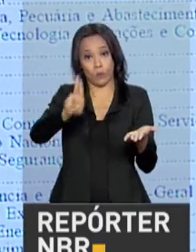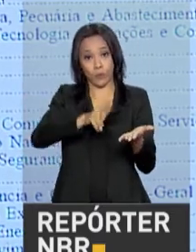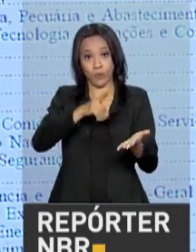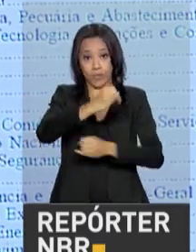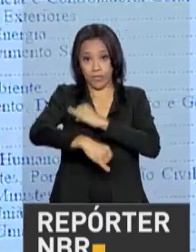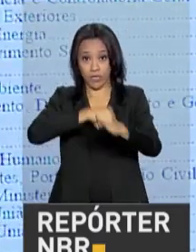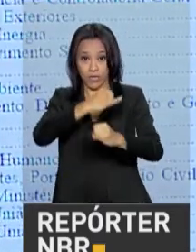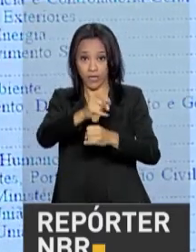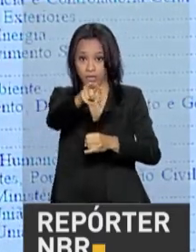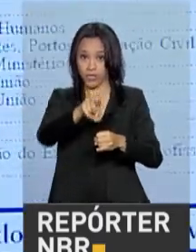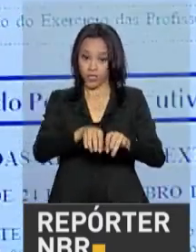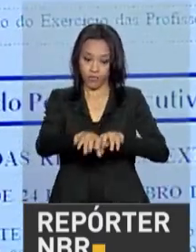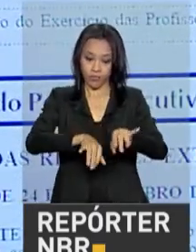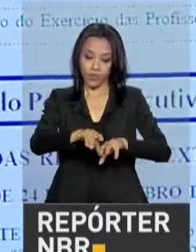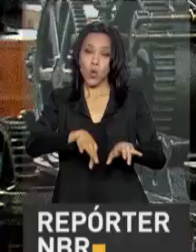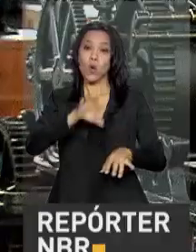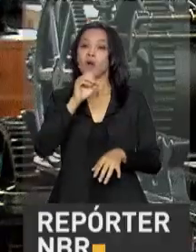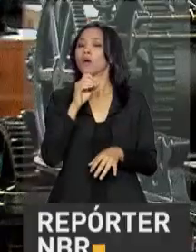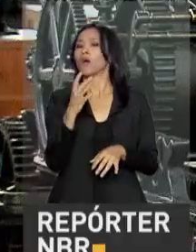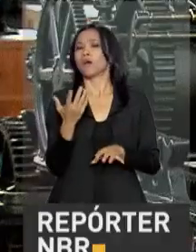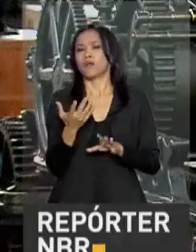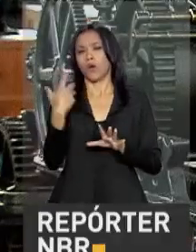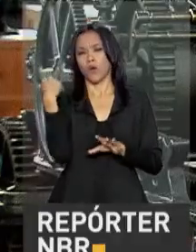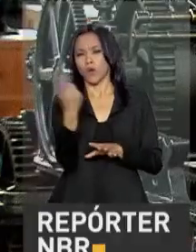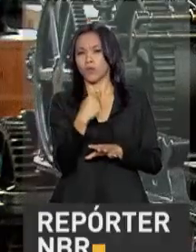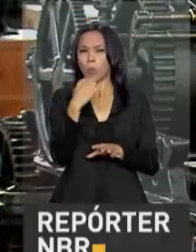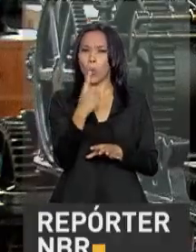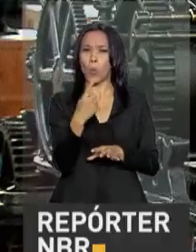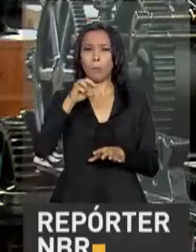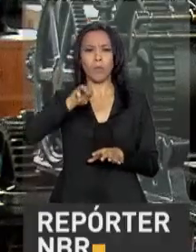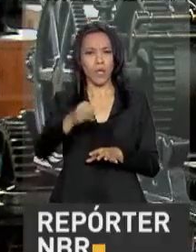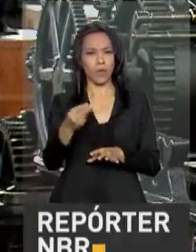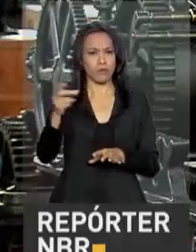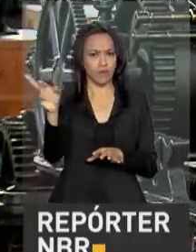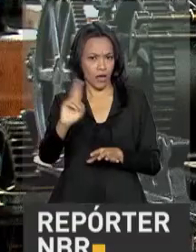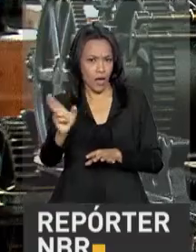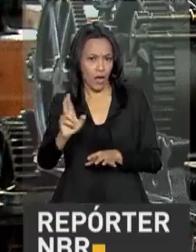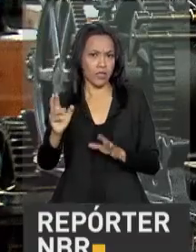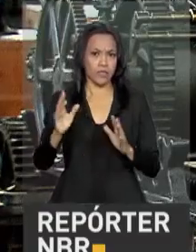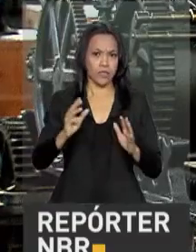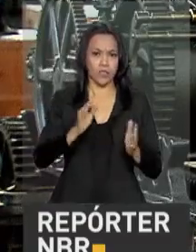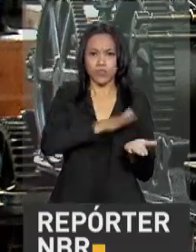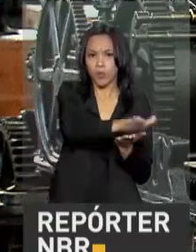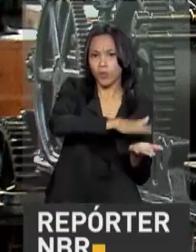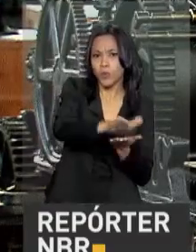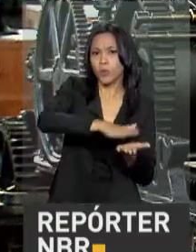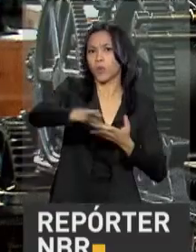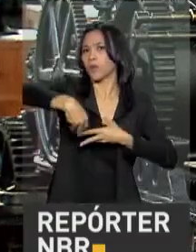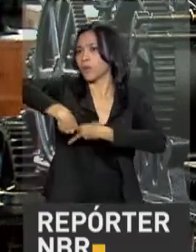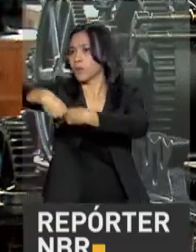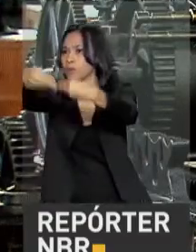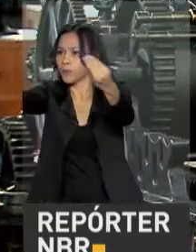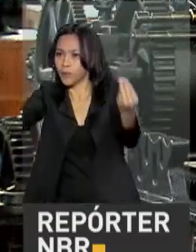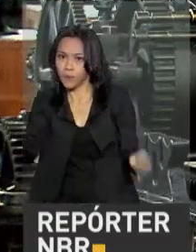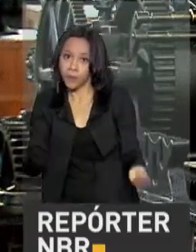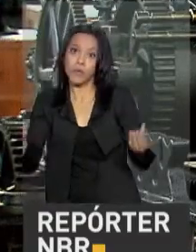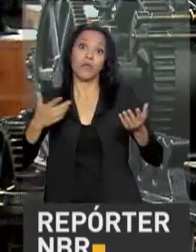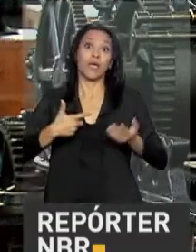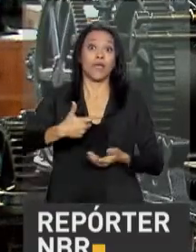volume superior a R$1 milhão mensais entre produção e distribuição de jornal, superior